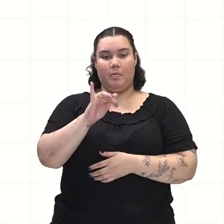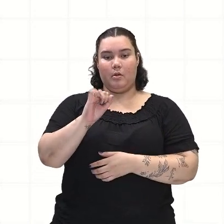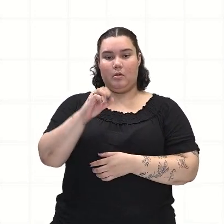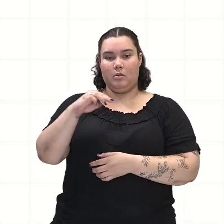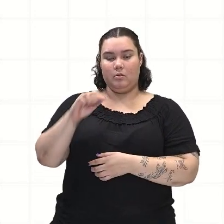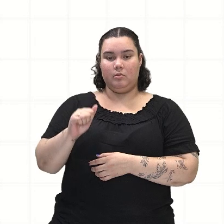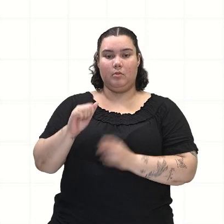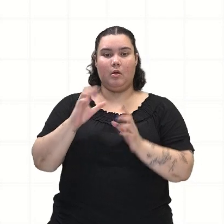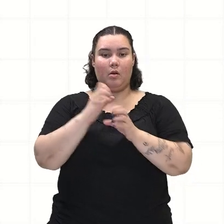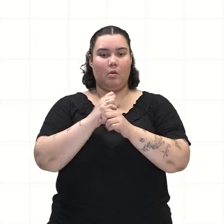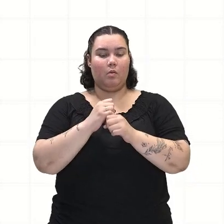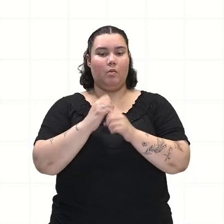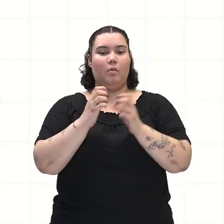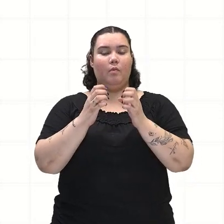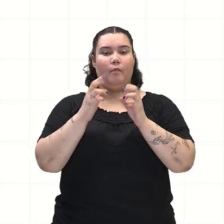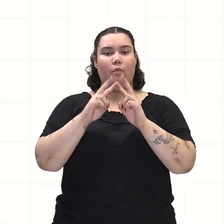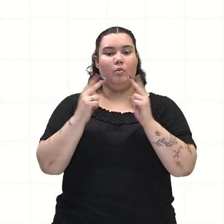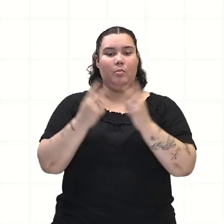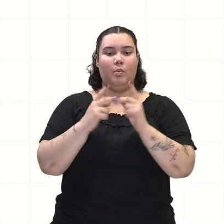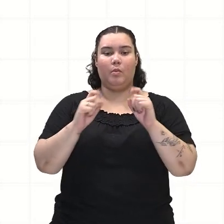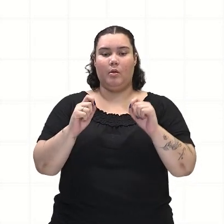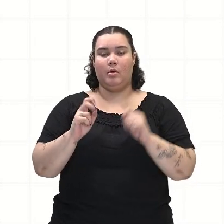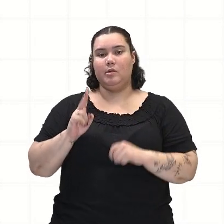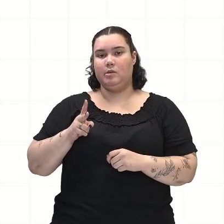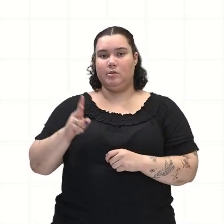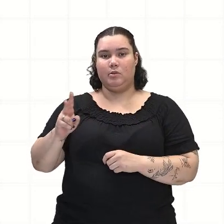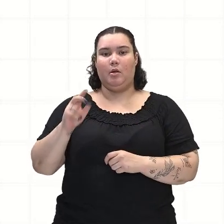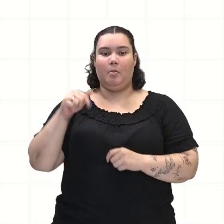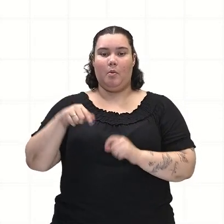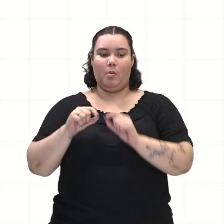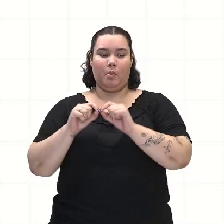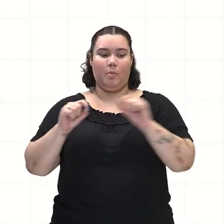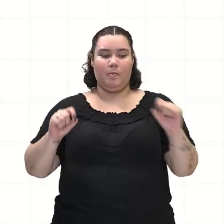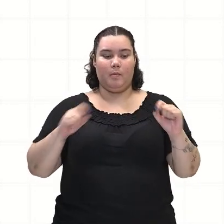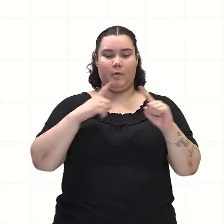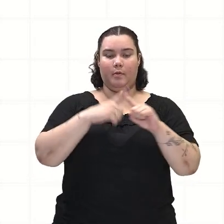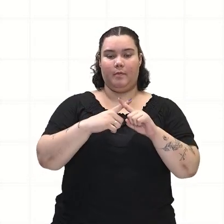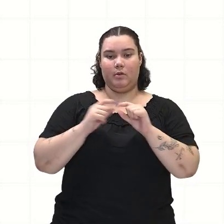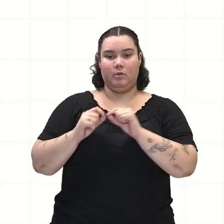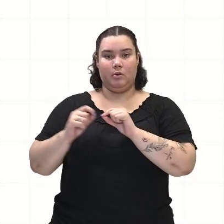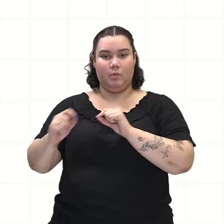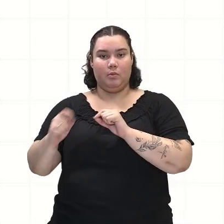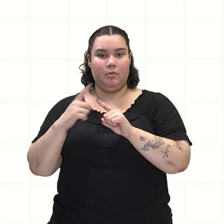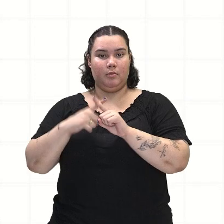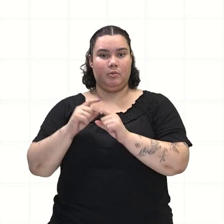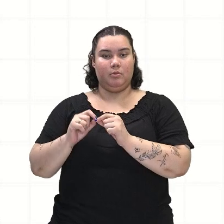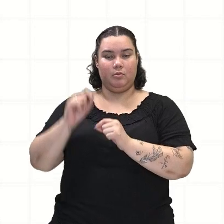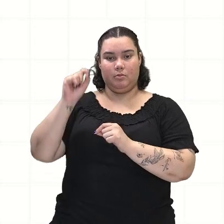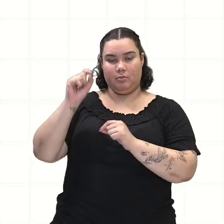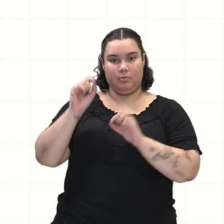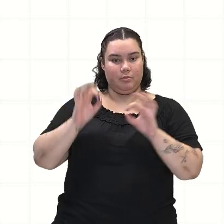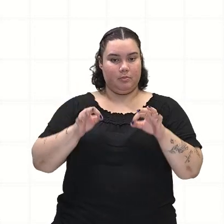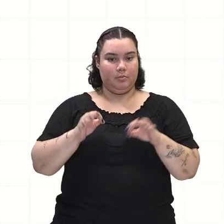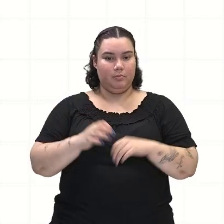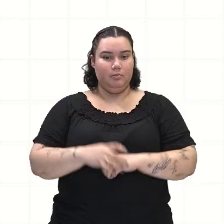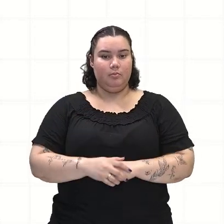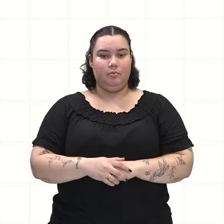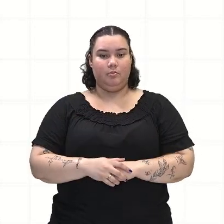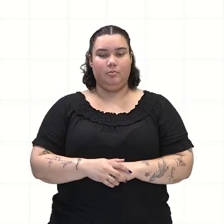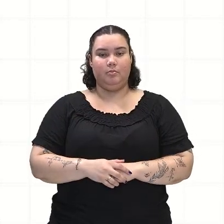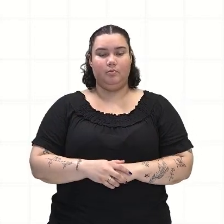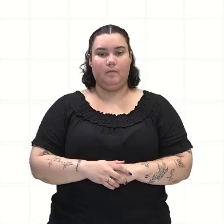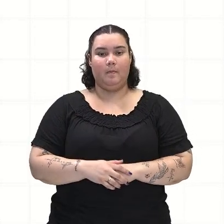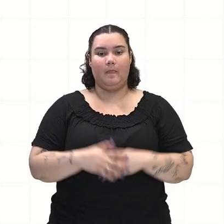calcular o volume dele, sempre será o comprimento vezes a largura vezes a altura, tá bom? Então,